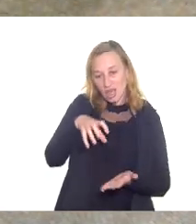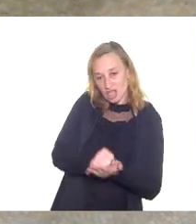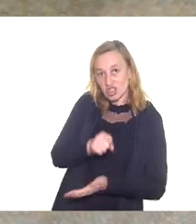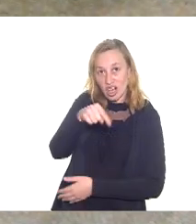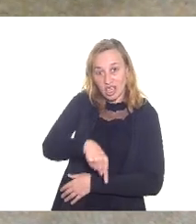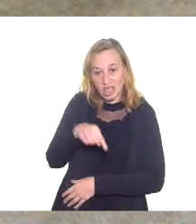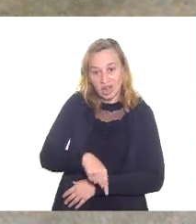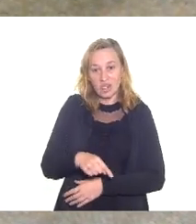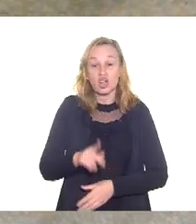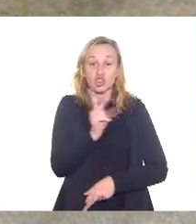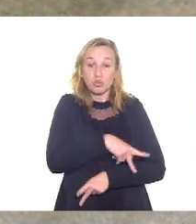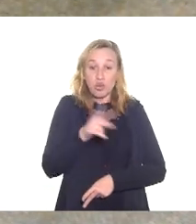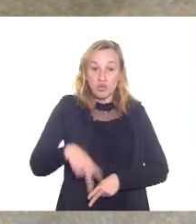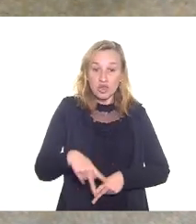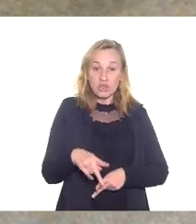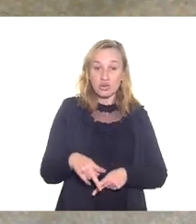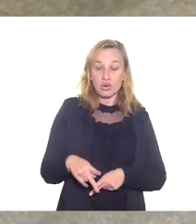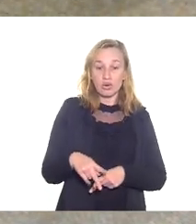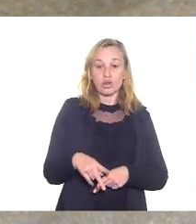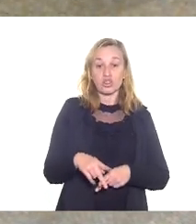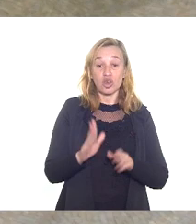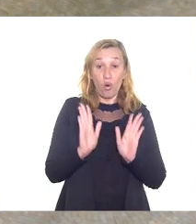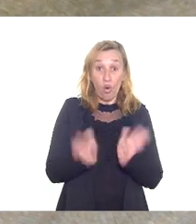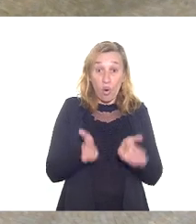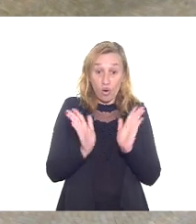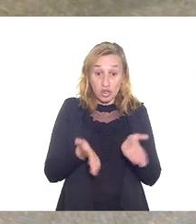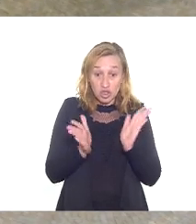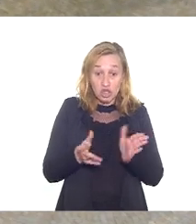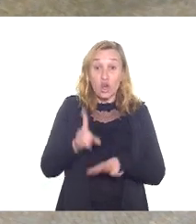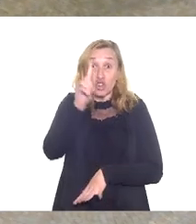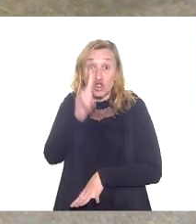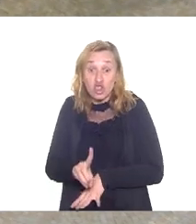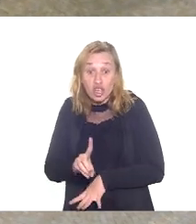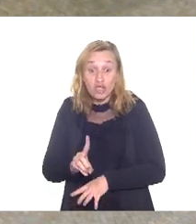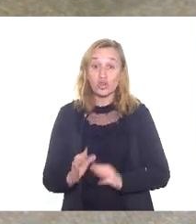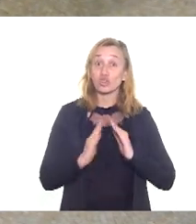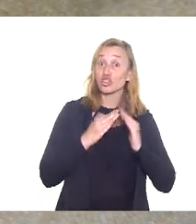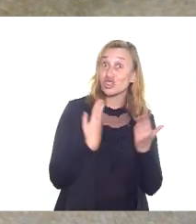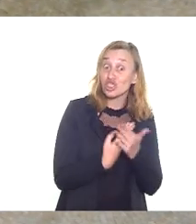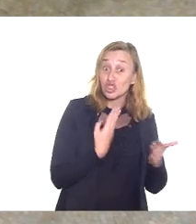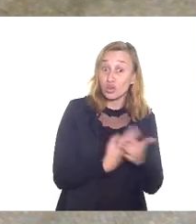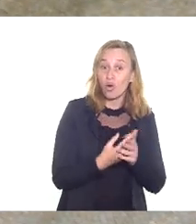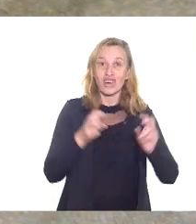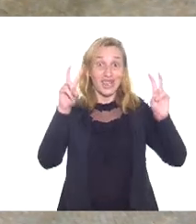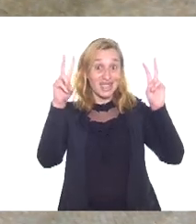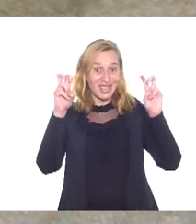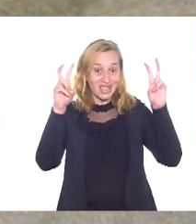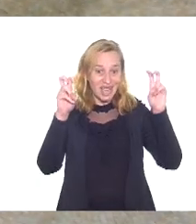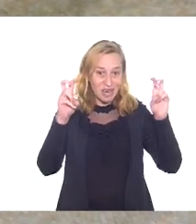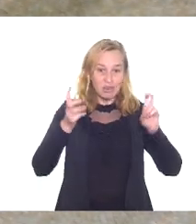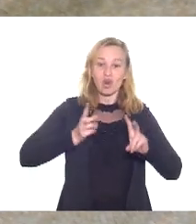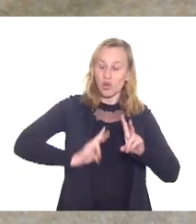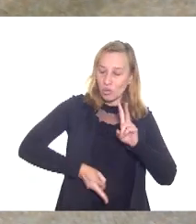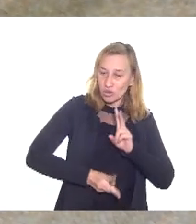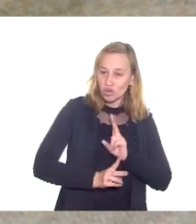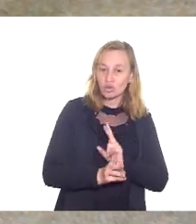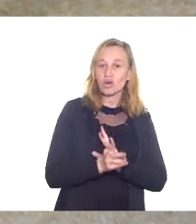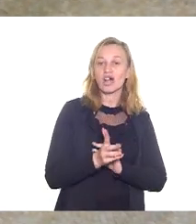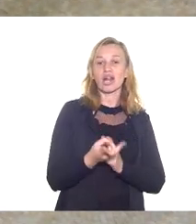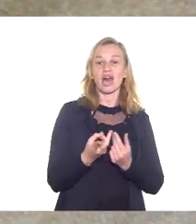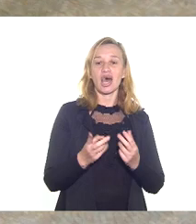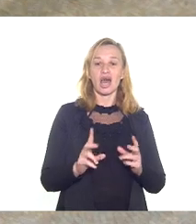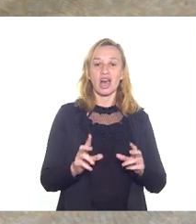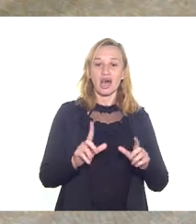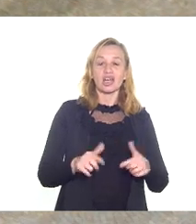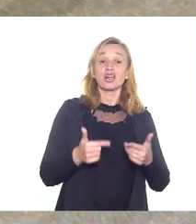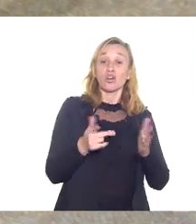registrado para os professores docentes 2, os diretores de escola, que esse tema também vai ser tratado em projeto de